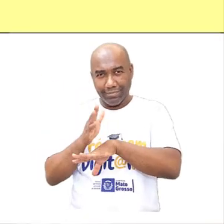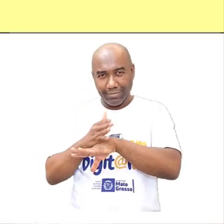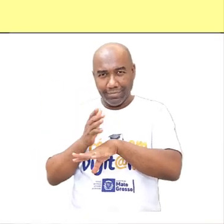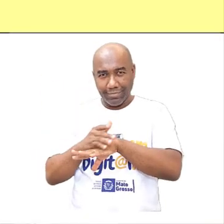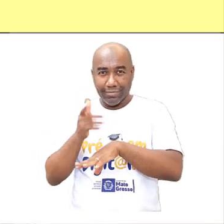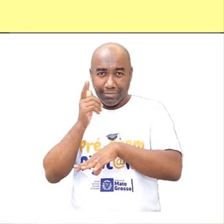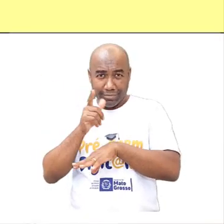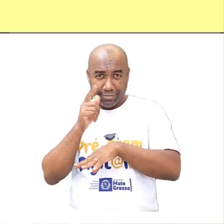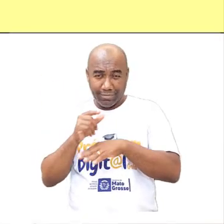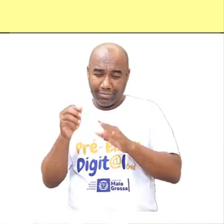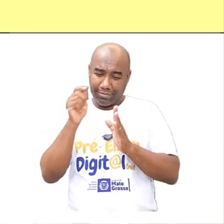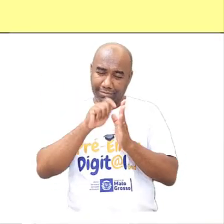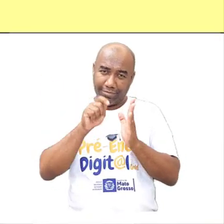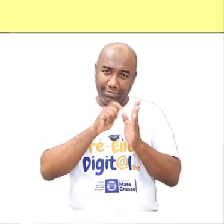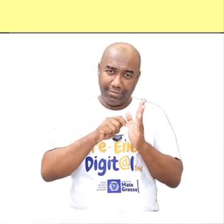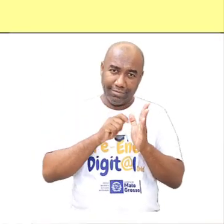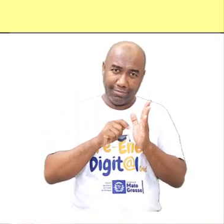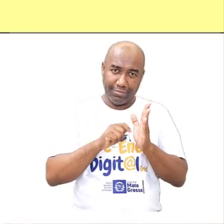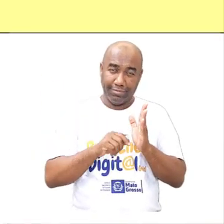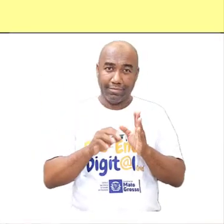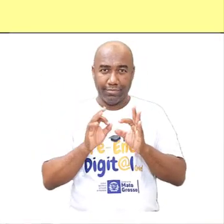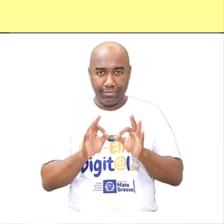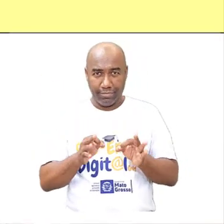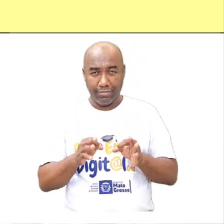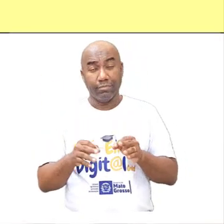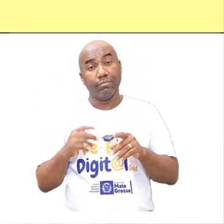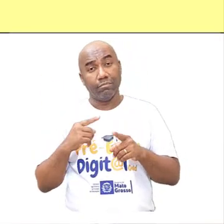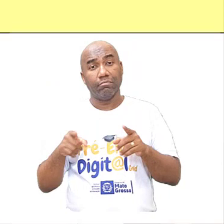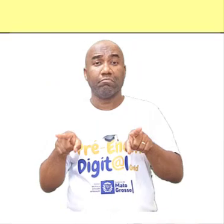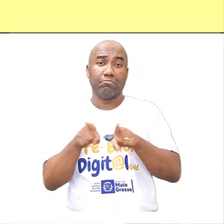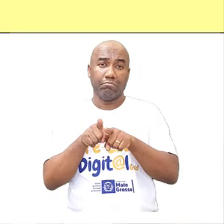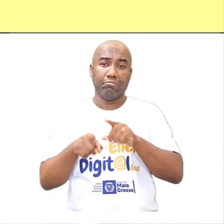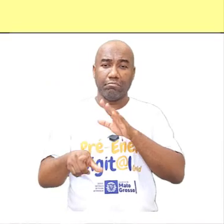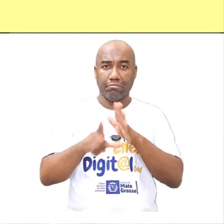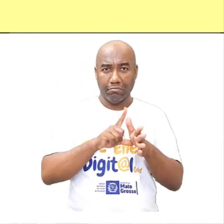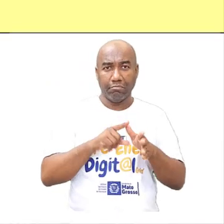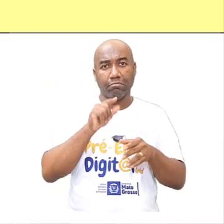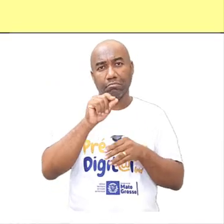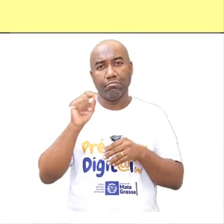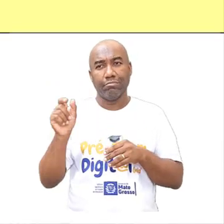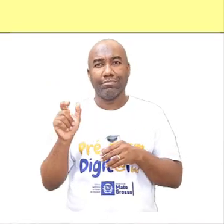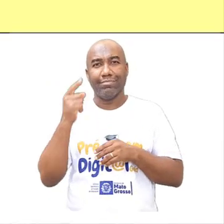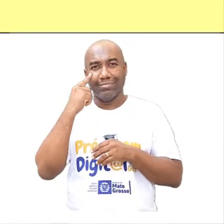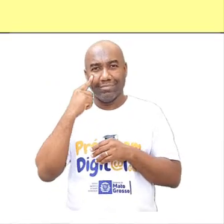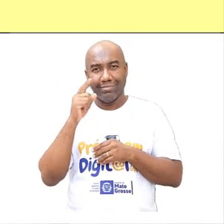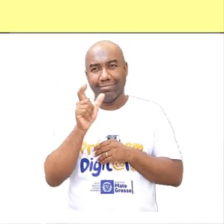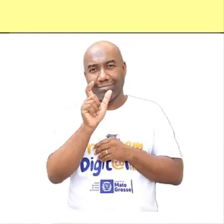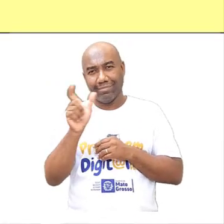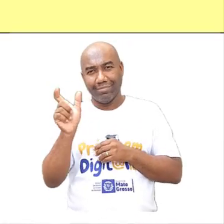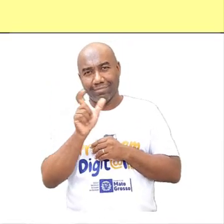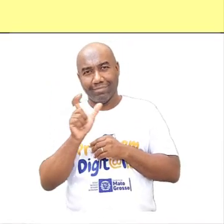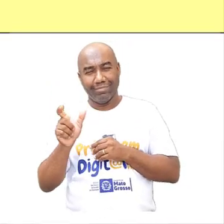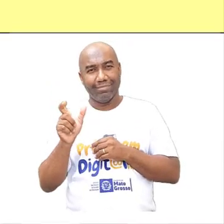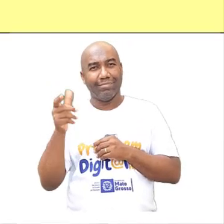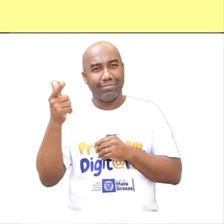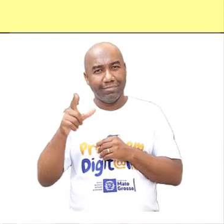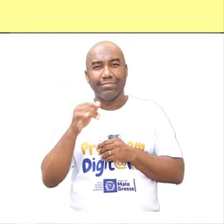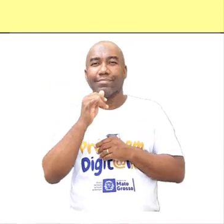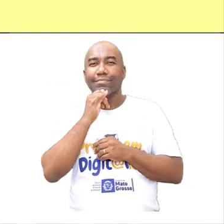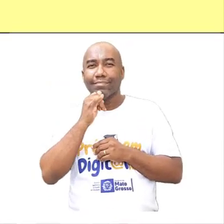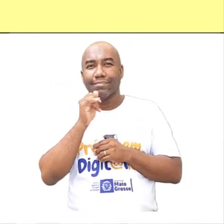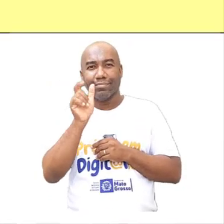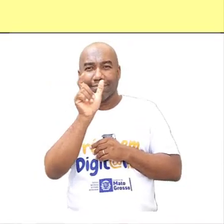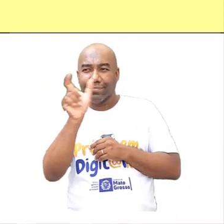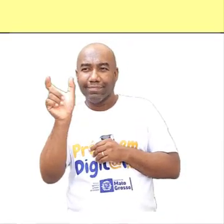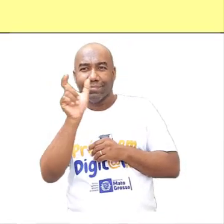corretor a encontrar o seu efeito? Vamos lá, você pode escrever antes do efeito. Para que, com o objetivo de,